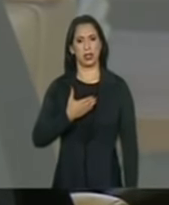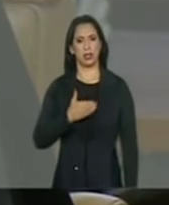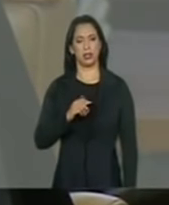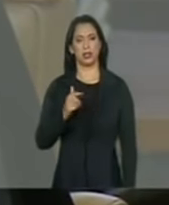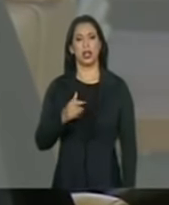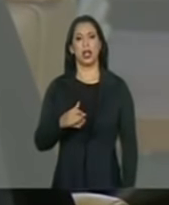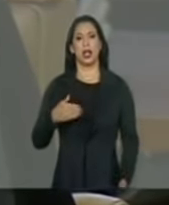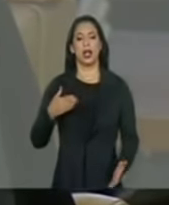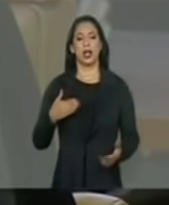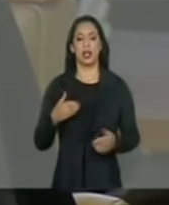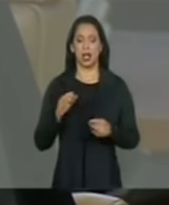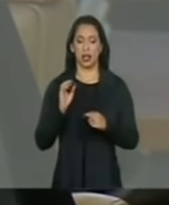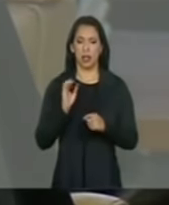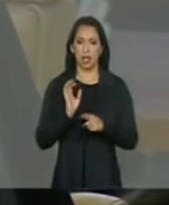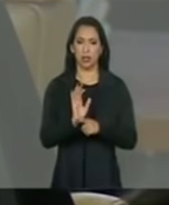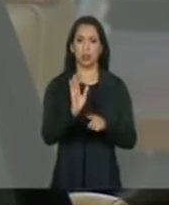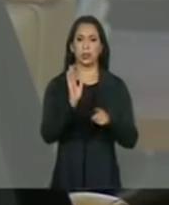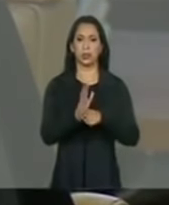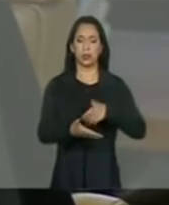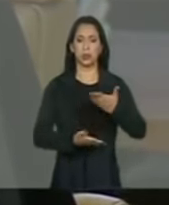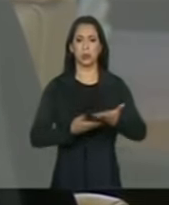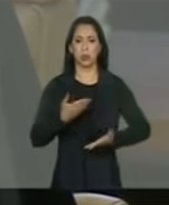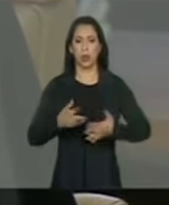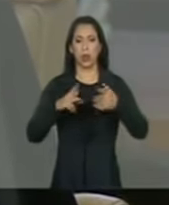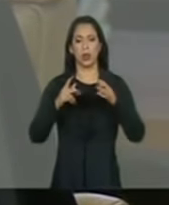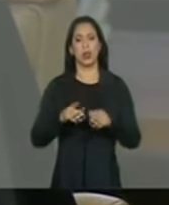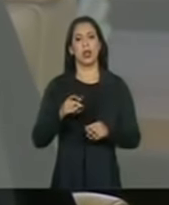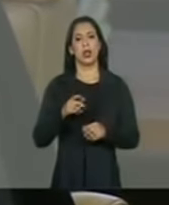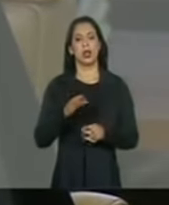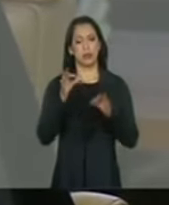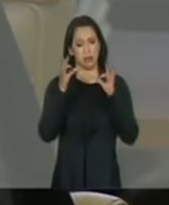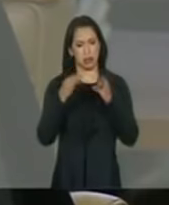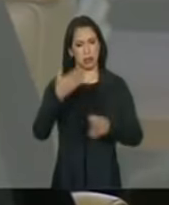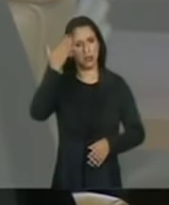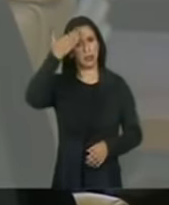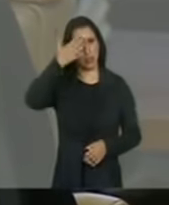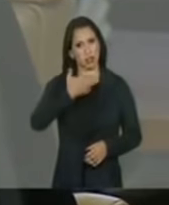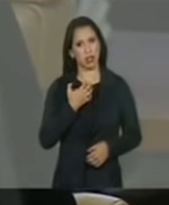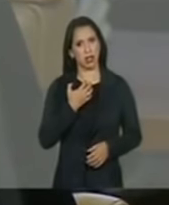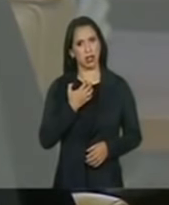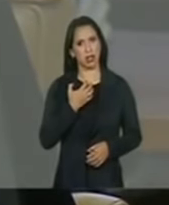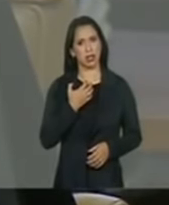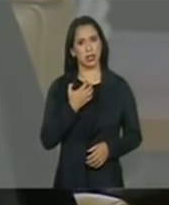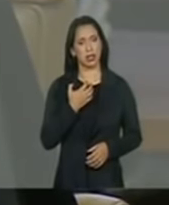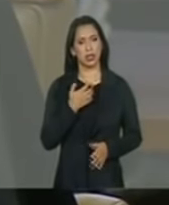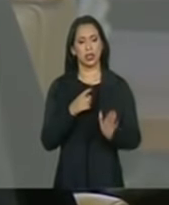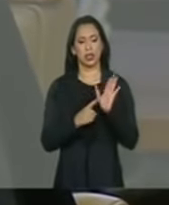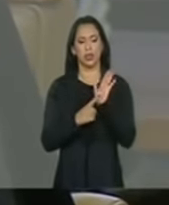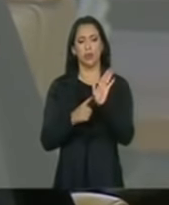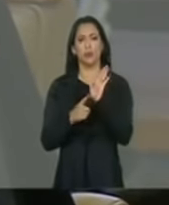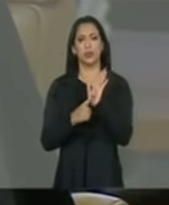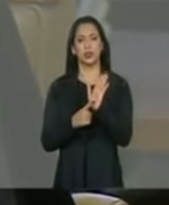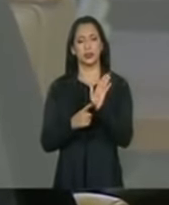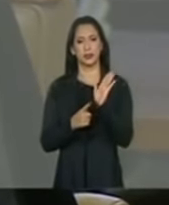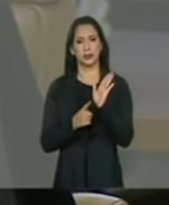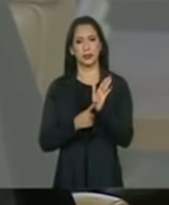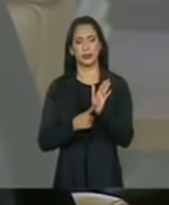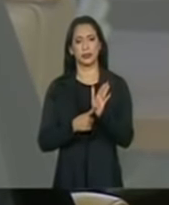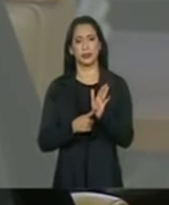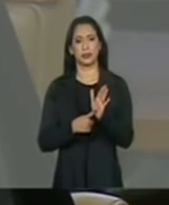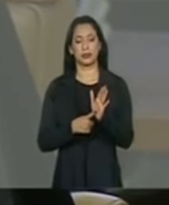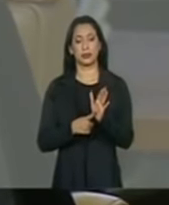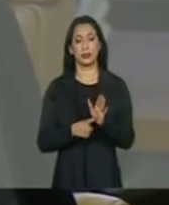probidade ea honestidade enquanto signos luminosos de uma constelação